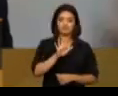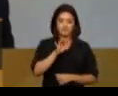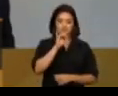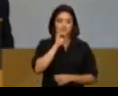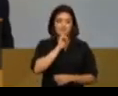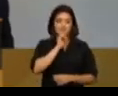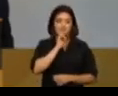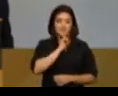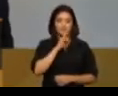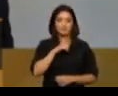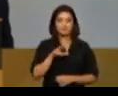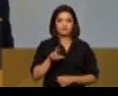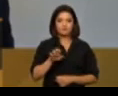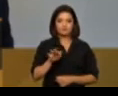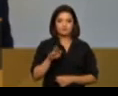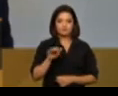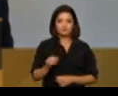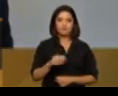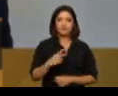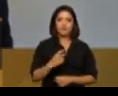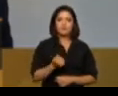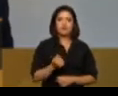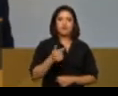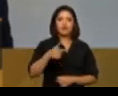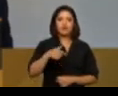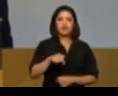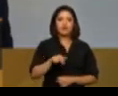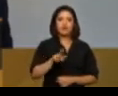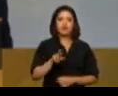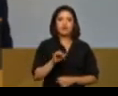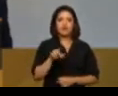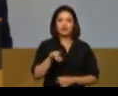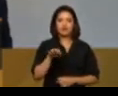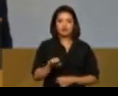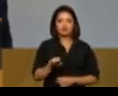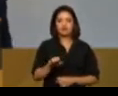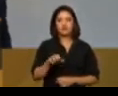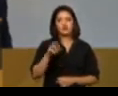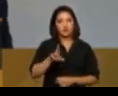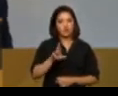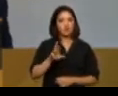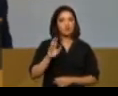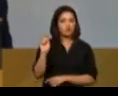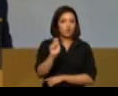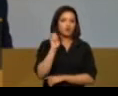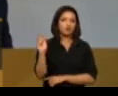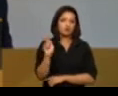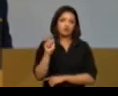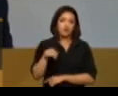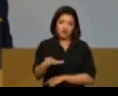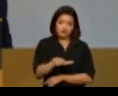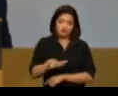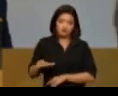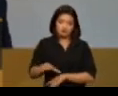exemplo, a refinaria Alberto Pasqualini, Refap, em Canoas, Rio Grande do Sul, vai atender ao mercado do Rio Grande do